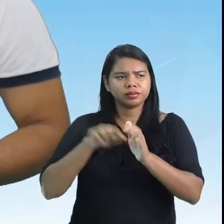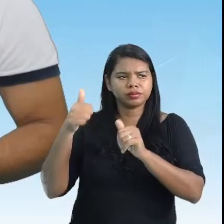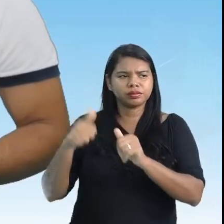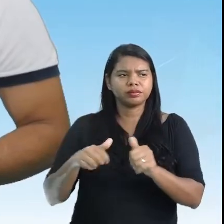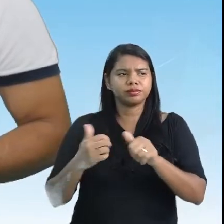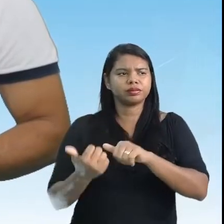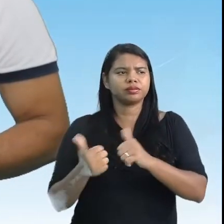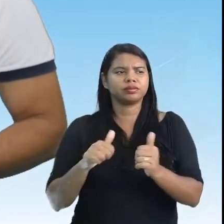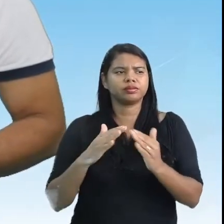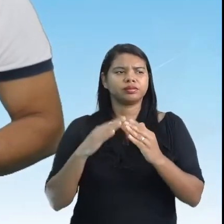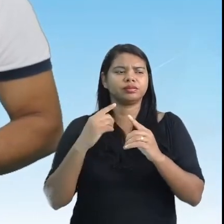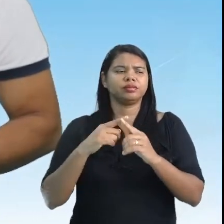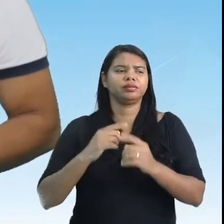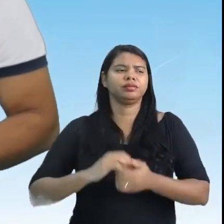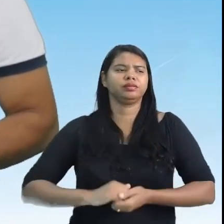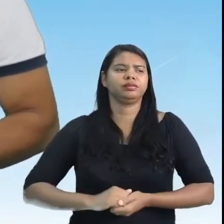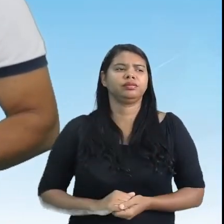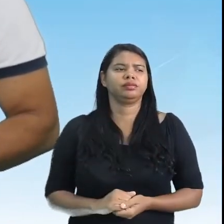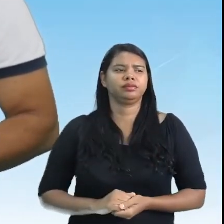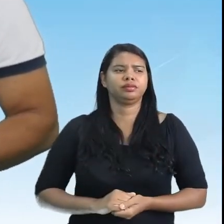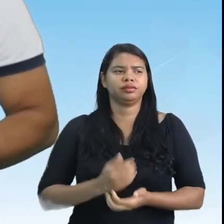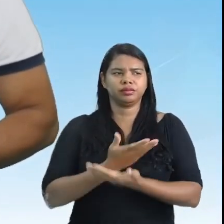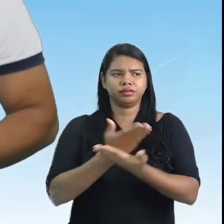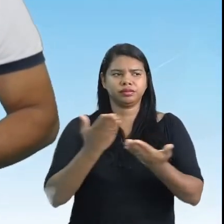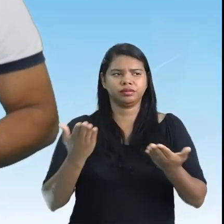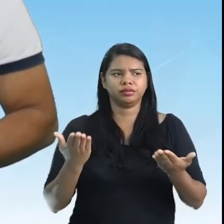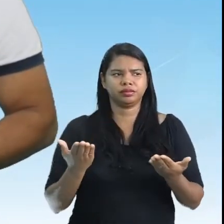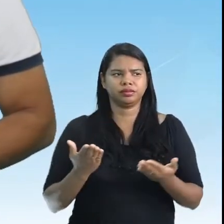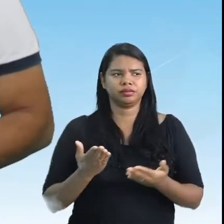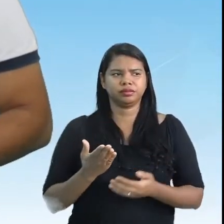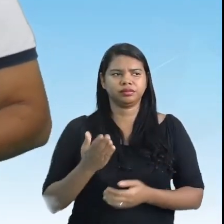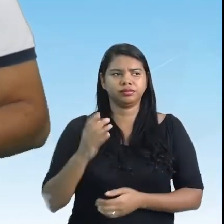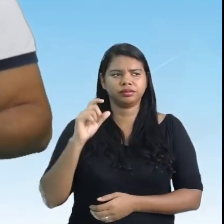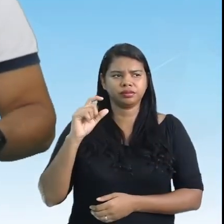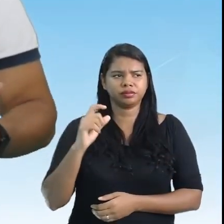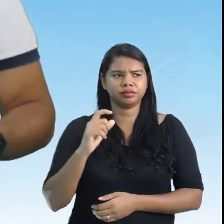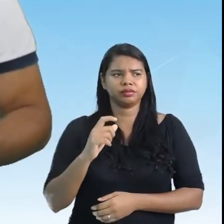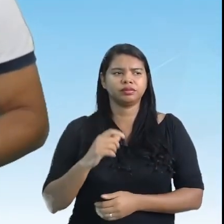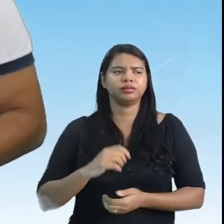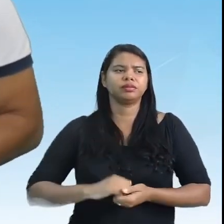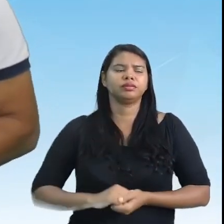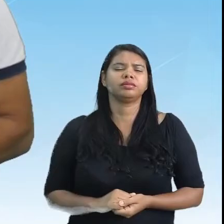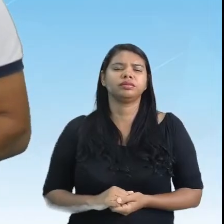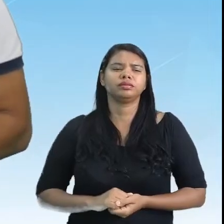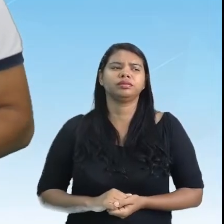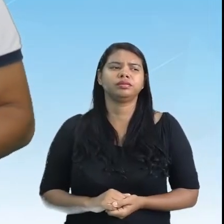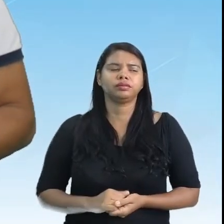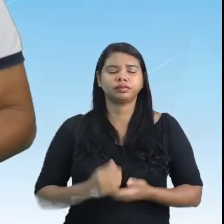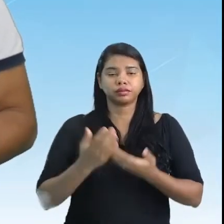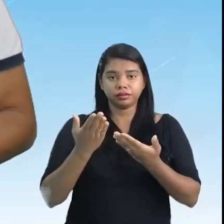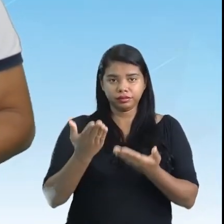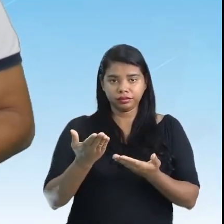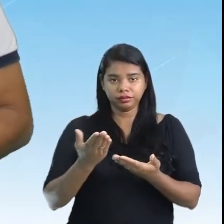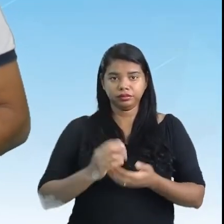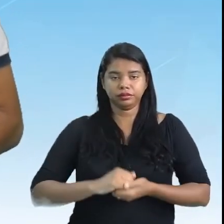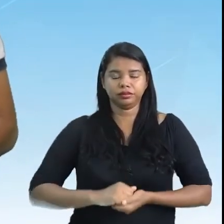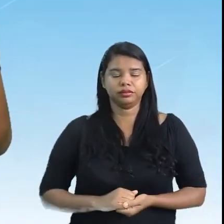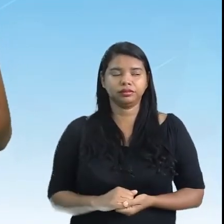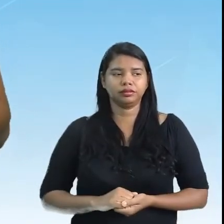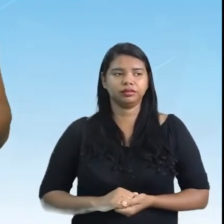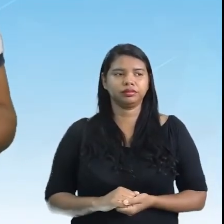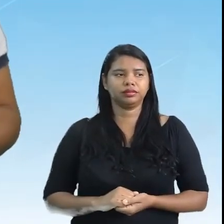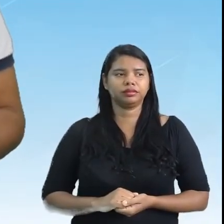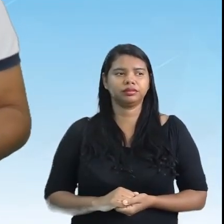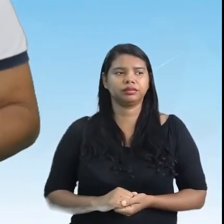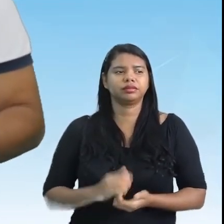Concordo. Professor, deixa alguma mensagem para o nosso estudante? A mensagem que eu dou para vocês, estudantes, é